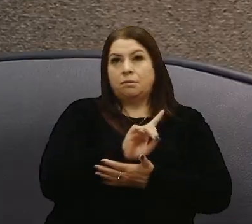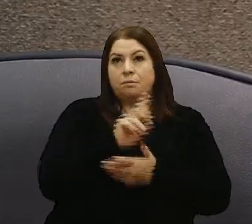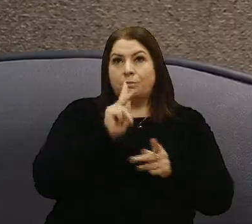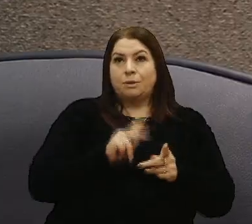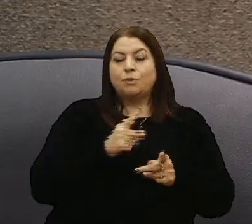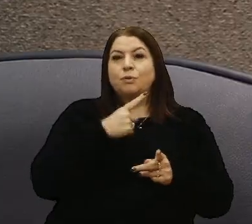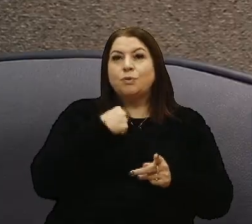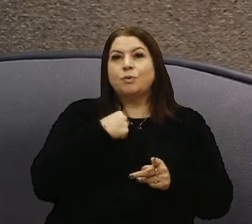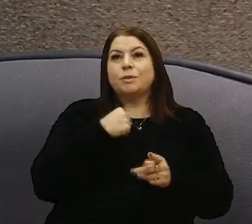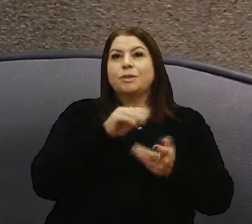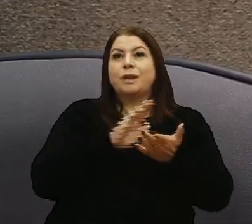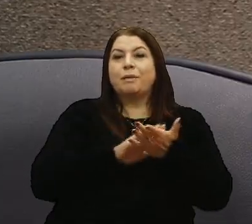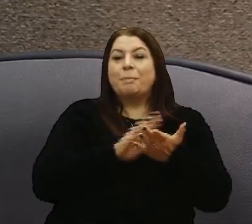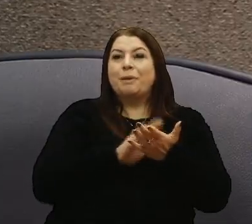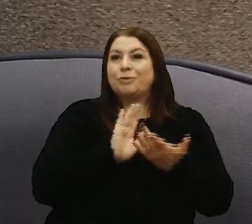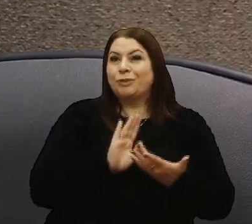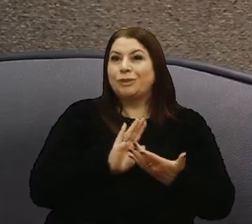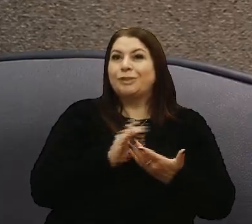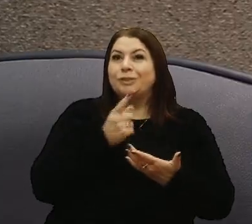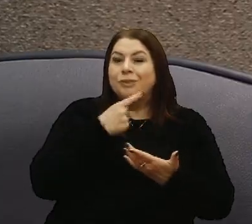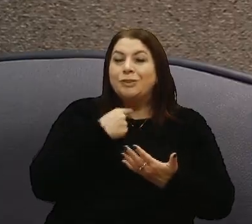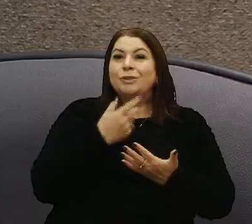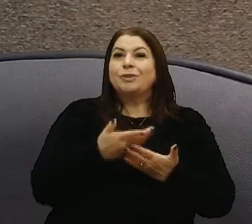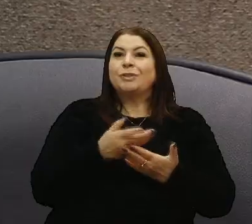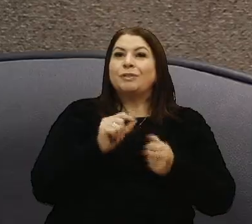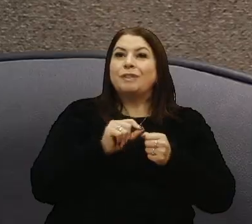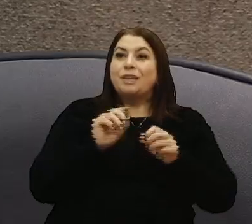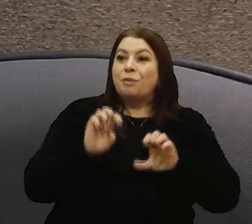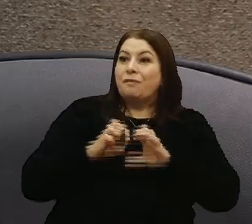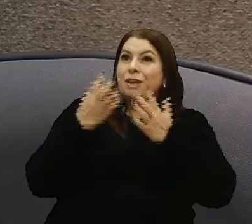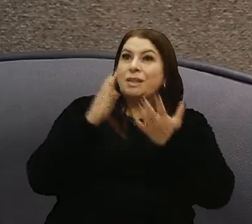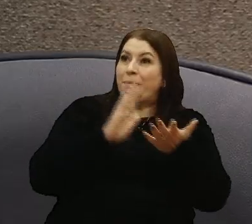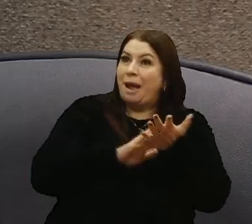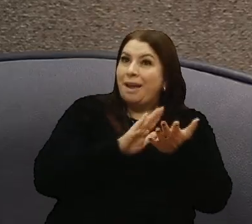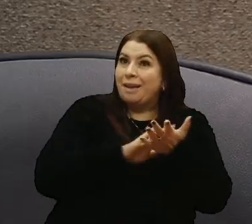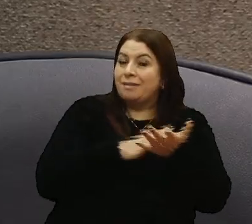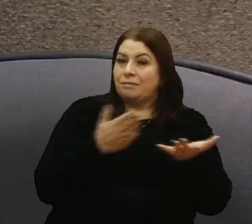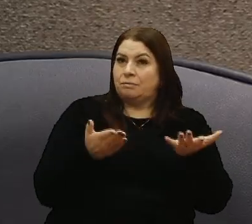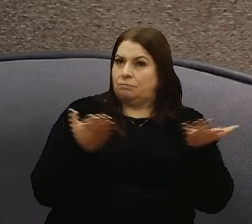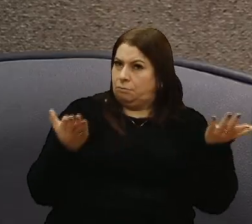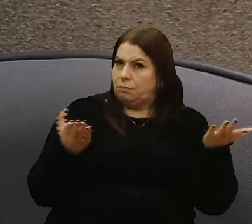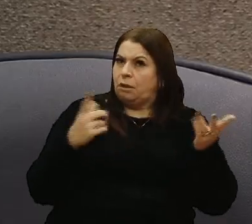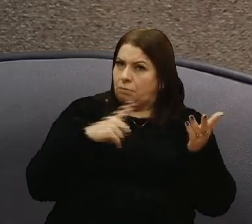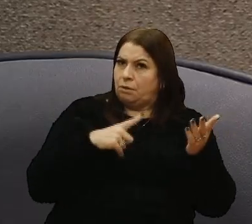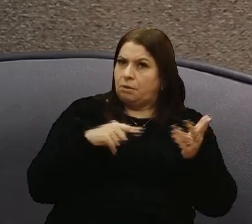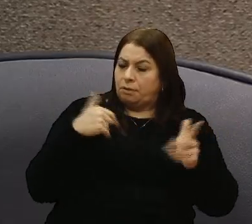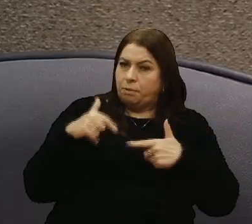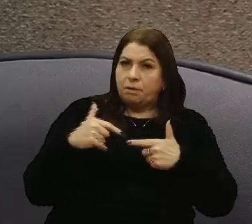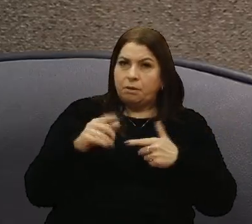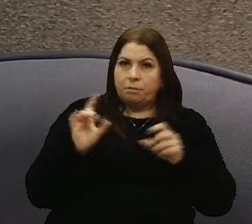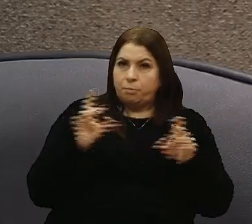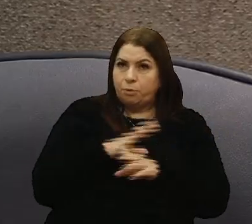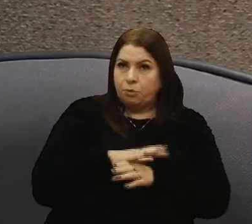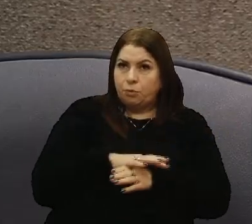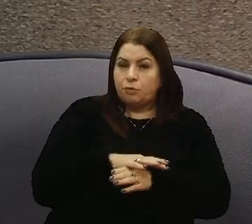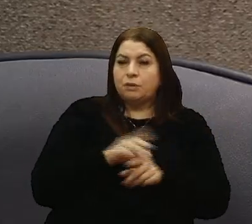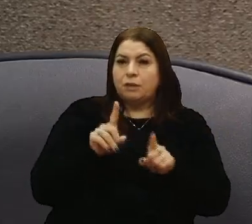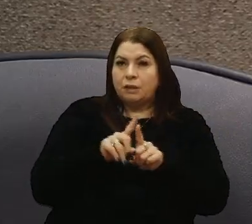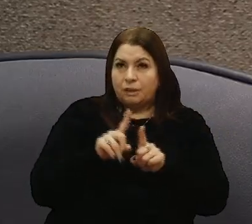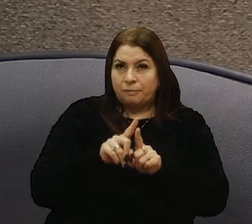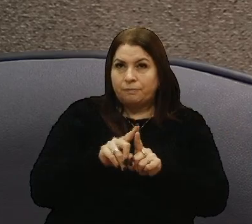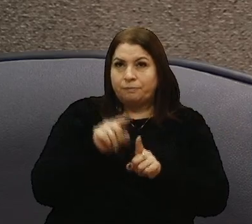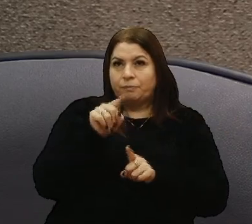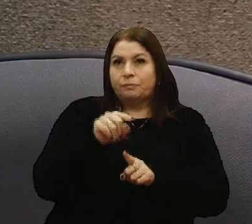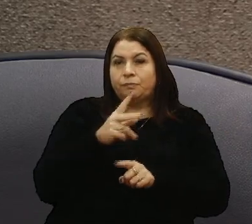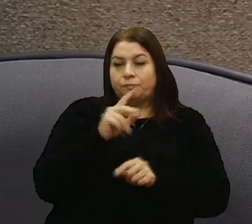aqui gosta de aplaudir, né? Eles gostam de fazer um evento para ser aplaudido. Gente, a gente tem que trabalhar e pronto, né? Inclusive, vereadora,